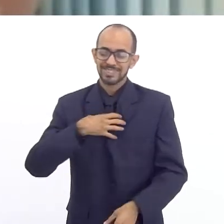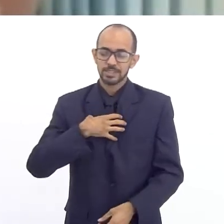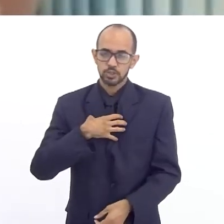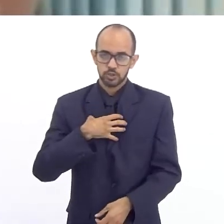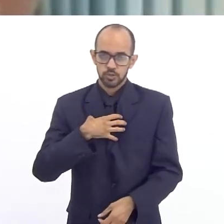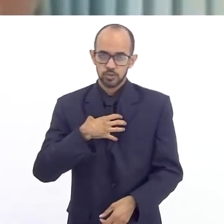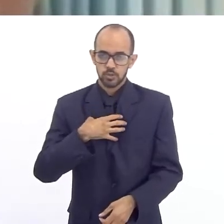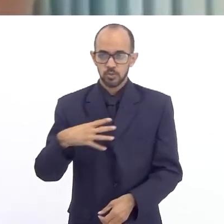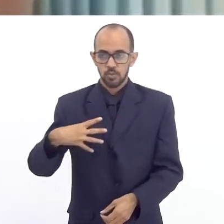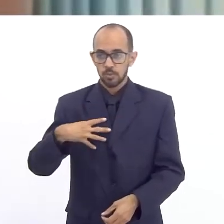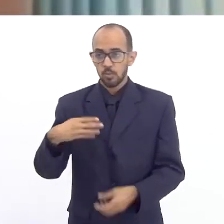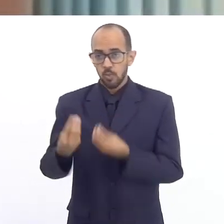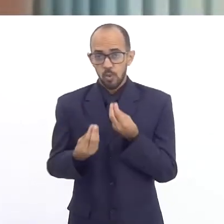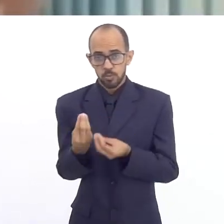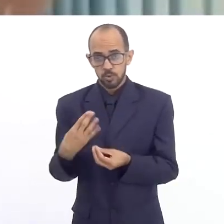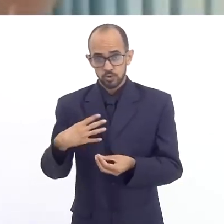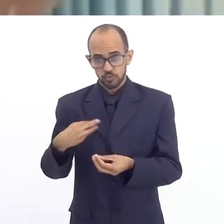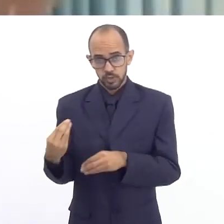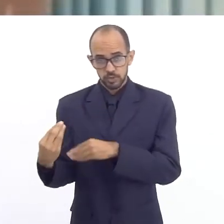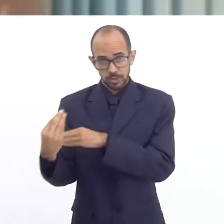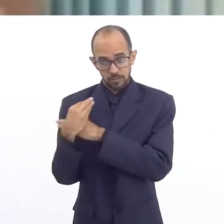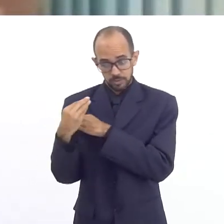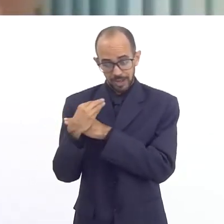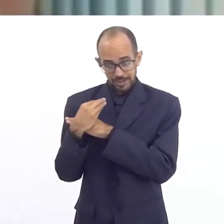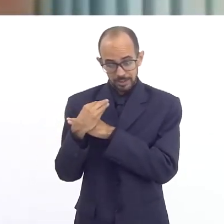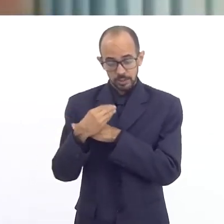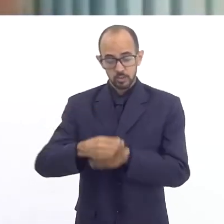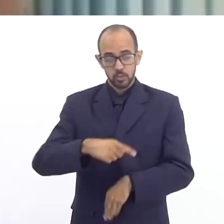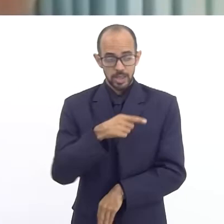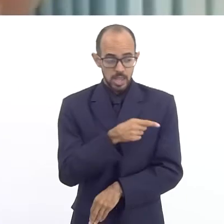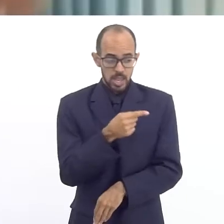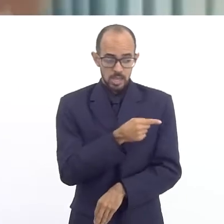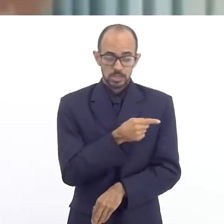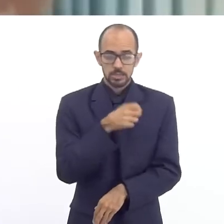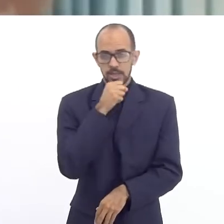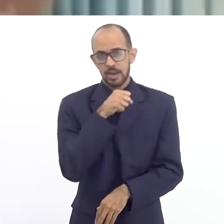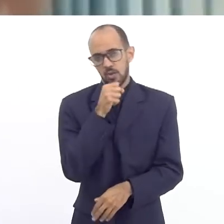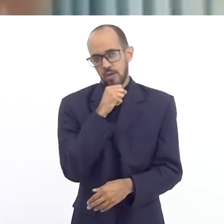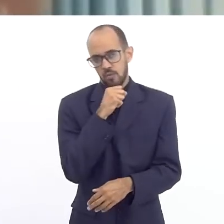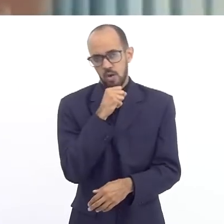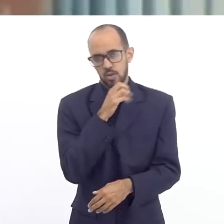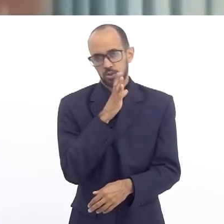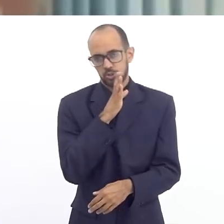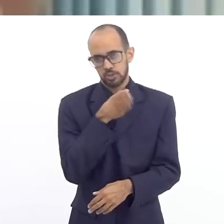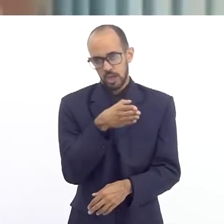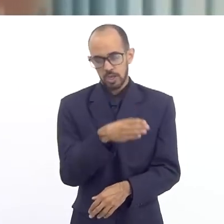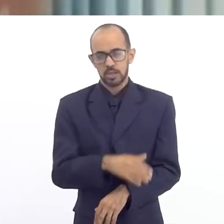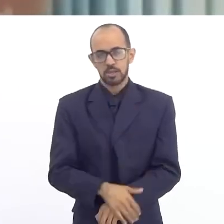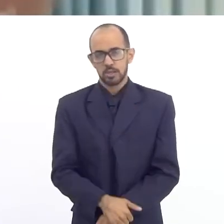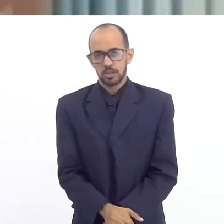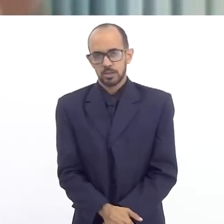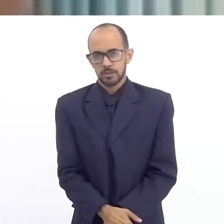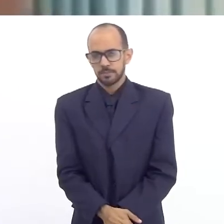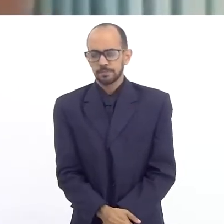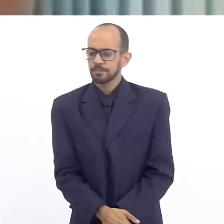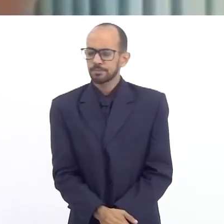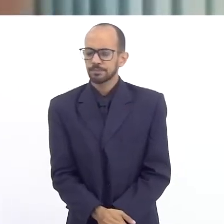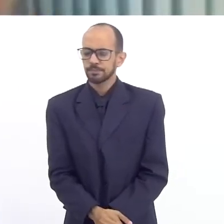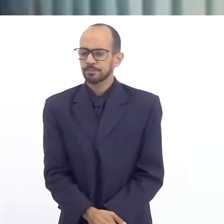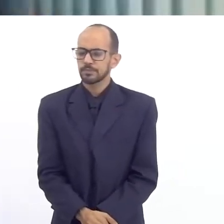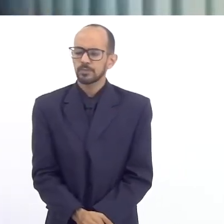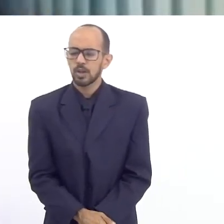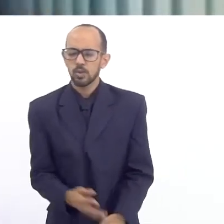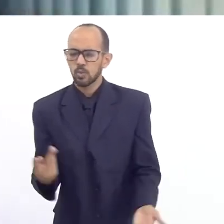eles sentiam, como é que os filhos estavam tratando eles, os filhos adultos, como é que estavam tratando seus pais, que agora são